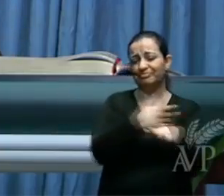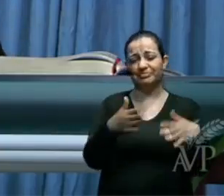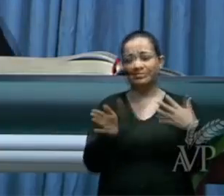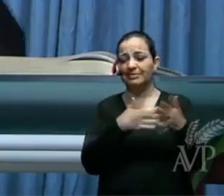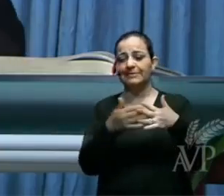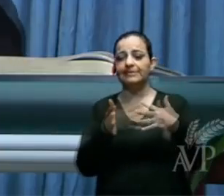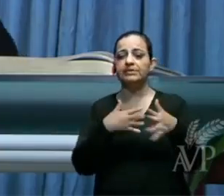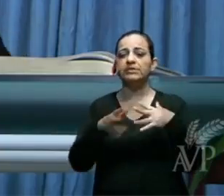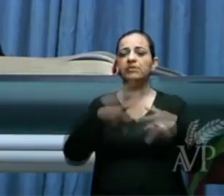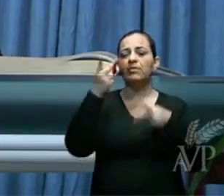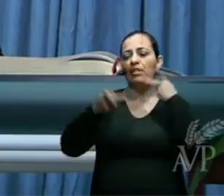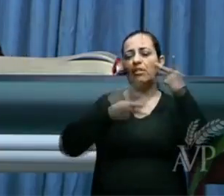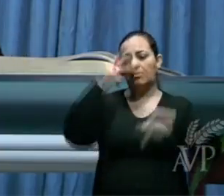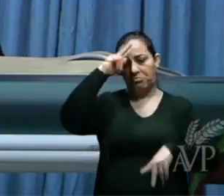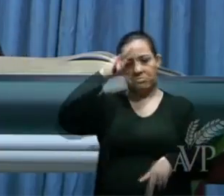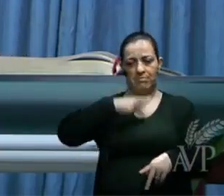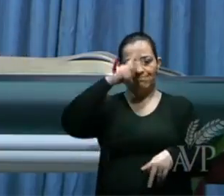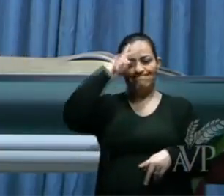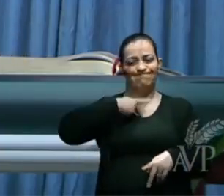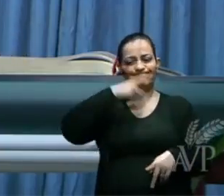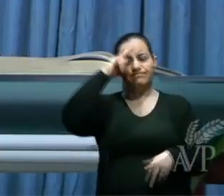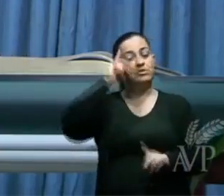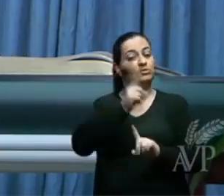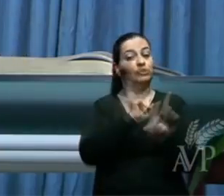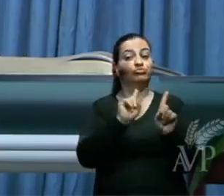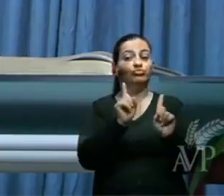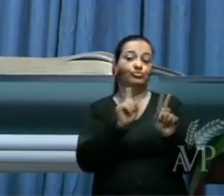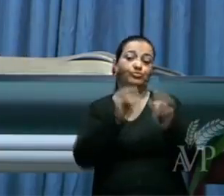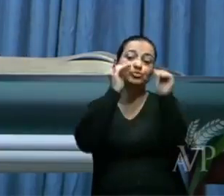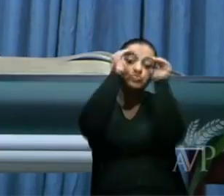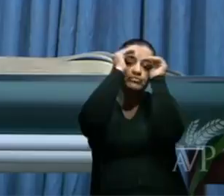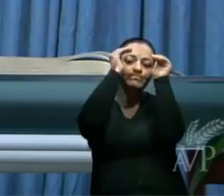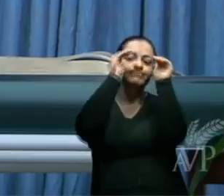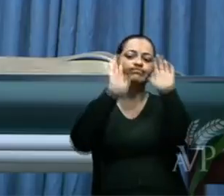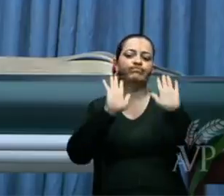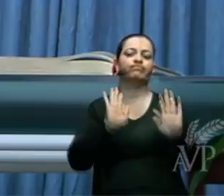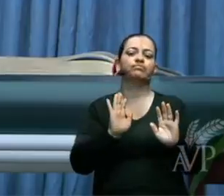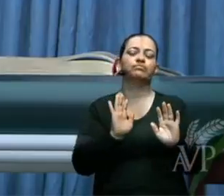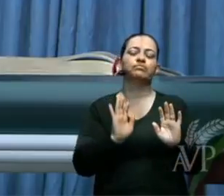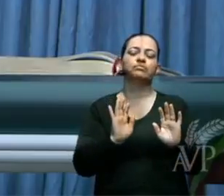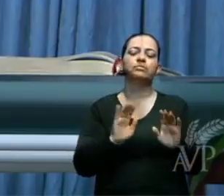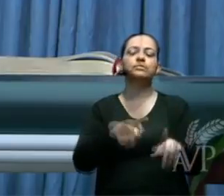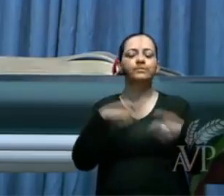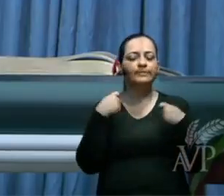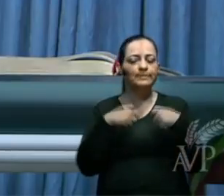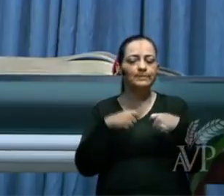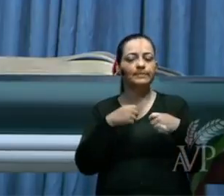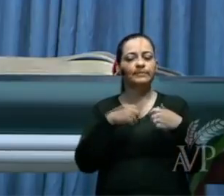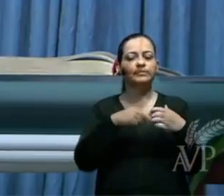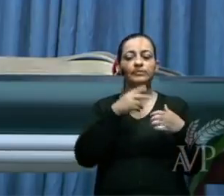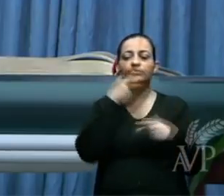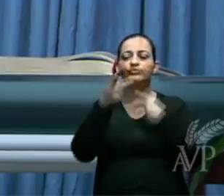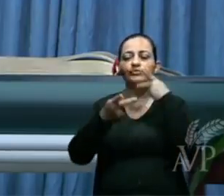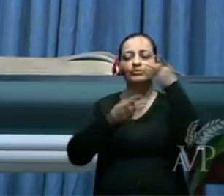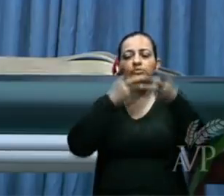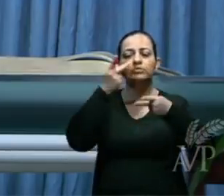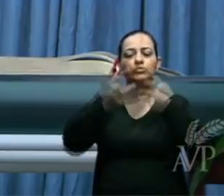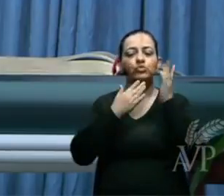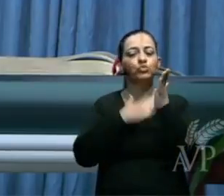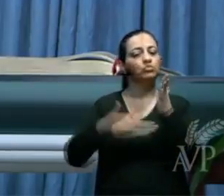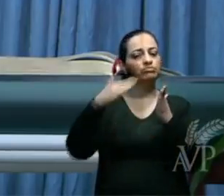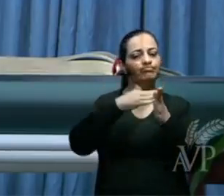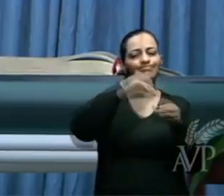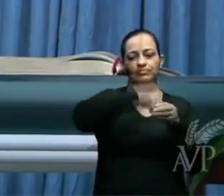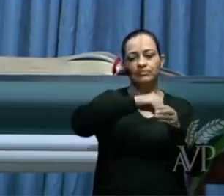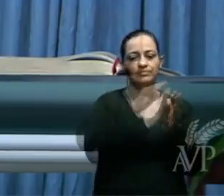prega si próprio não é assim nós temos que pregar aquilo que está aqui e